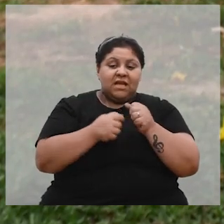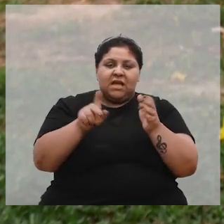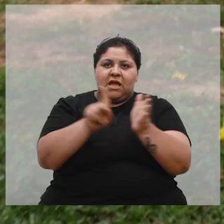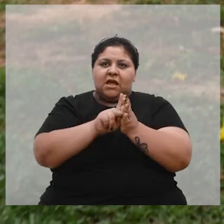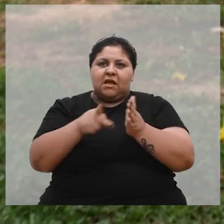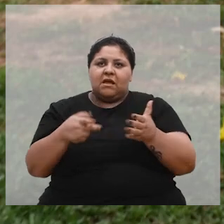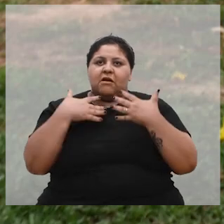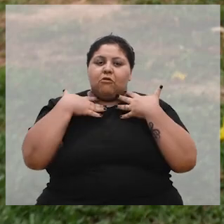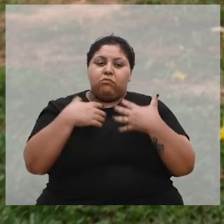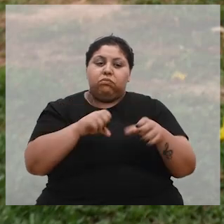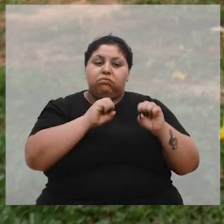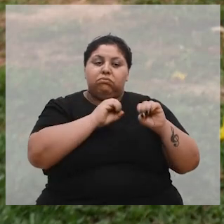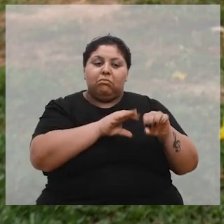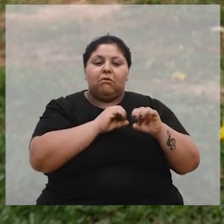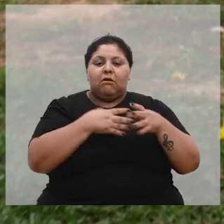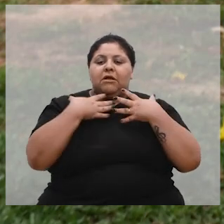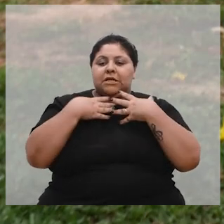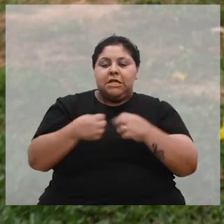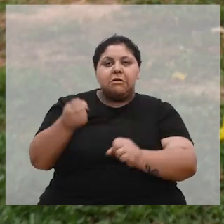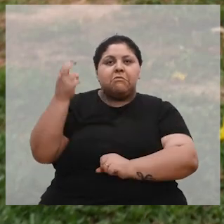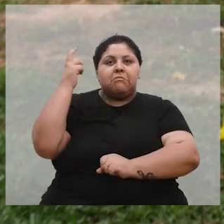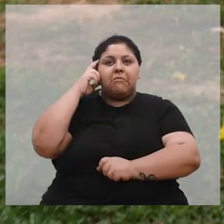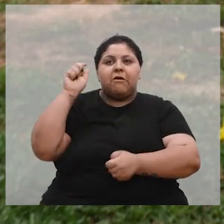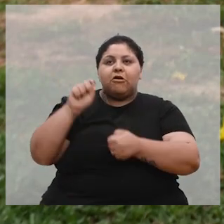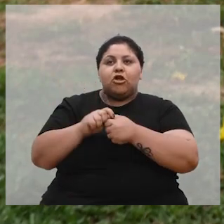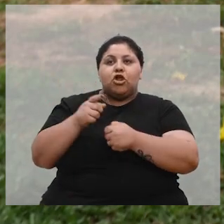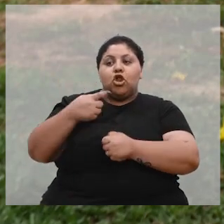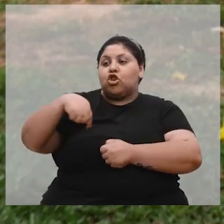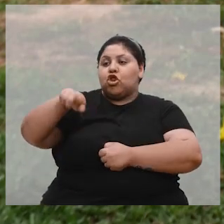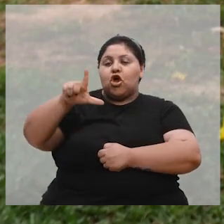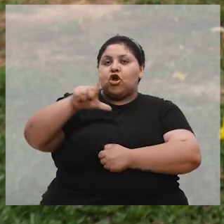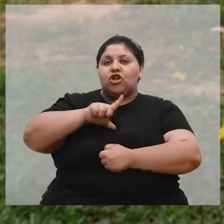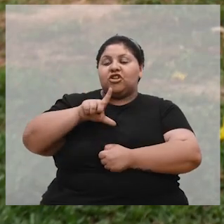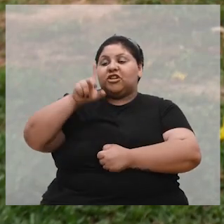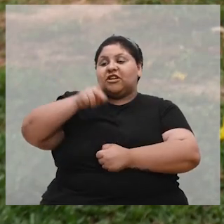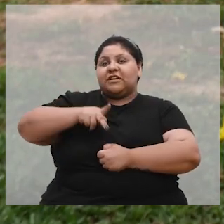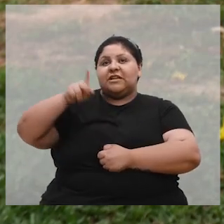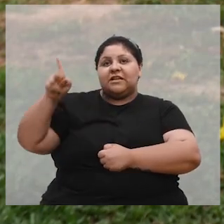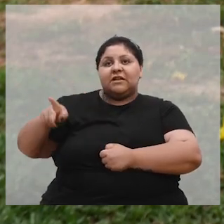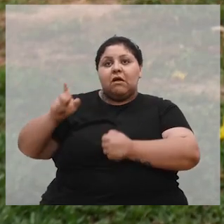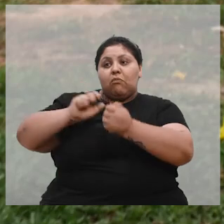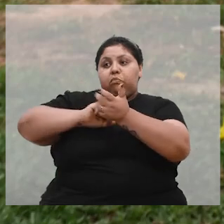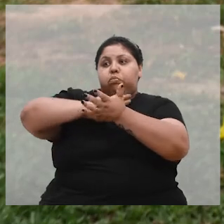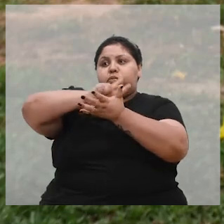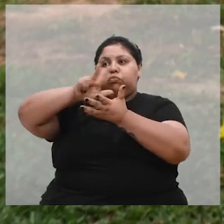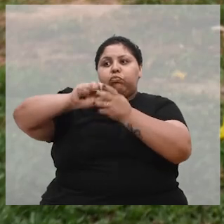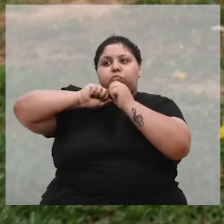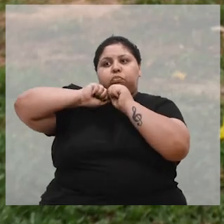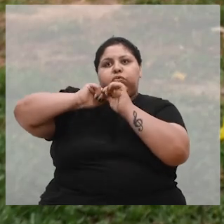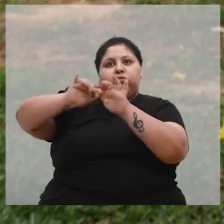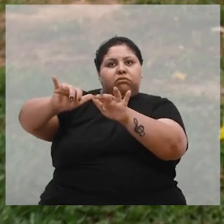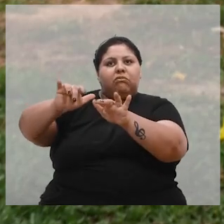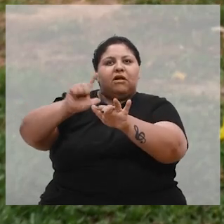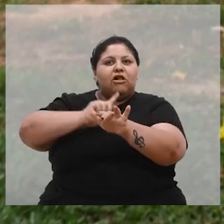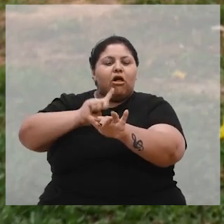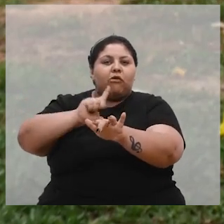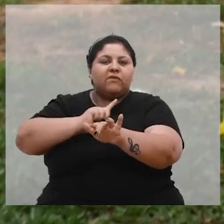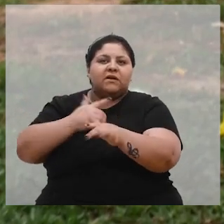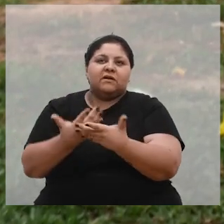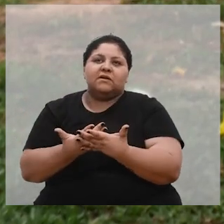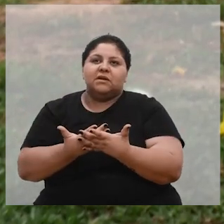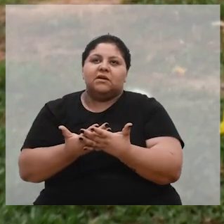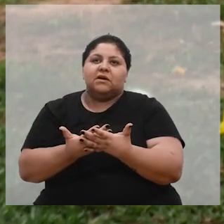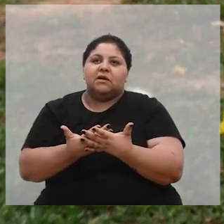Secretaria de Educação, a Secretaria de Cultura fazem, nós não teríamos professores multiplicadores, porque